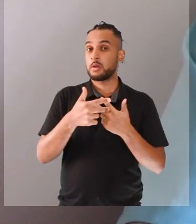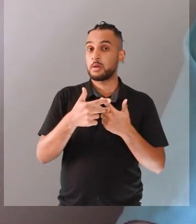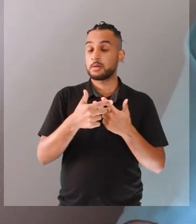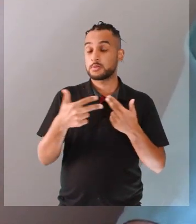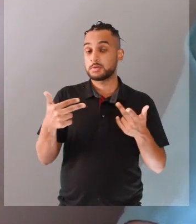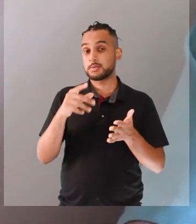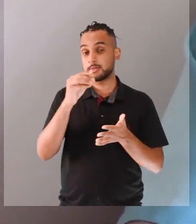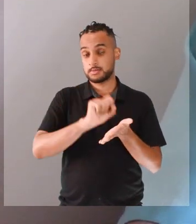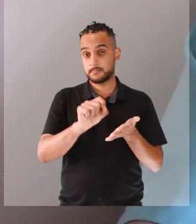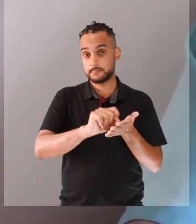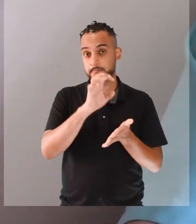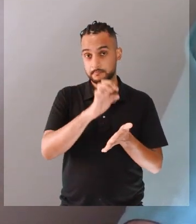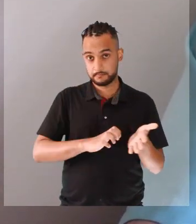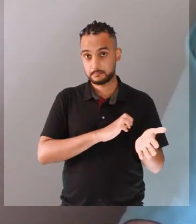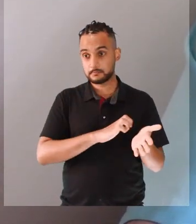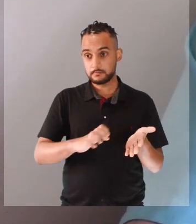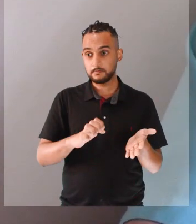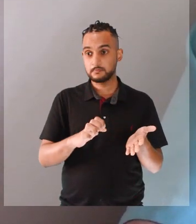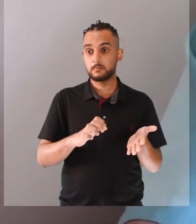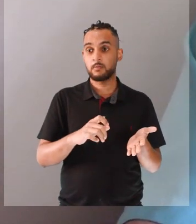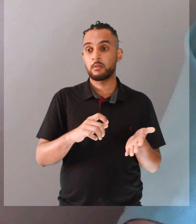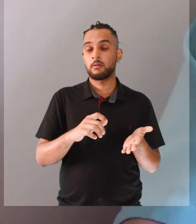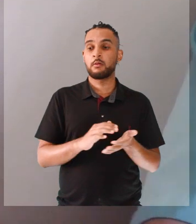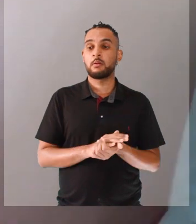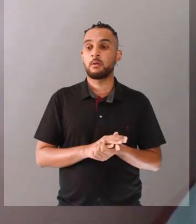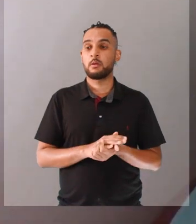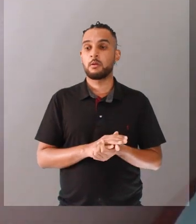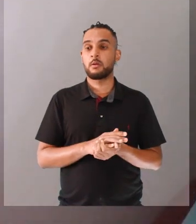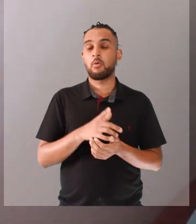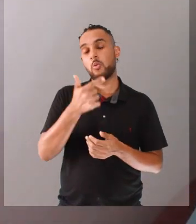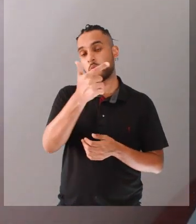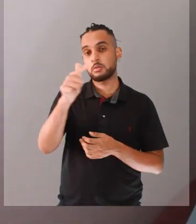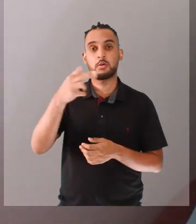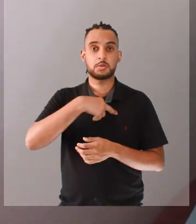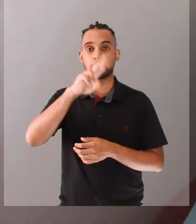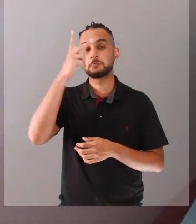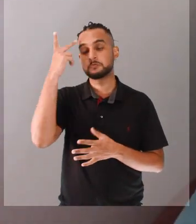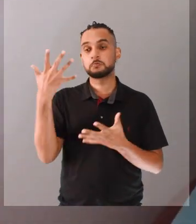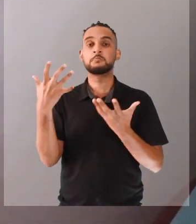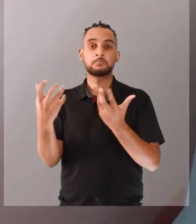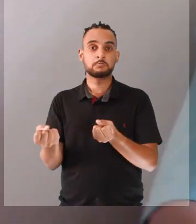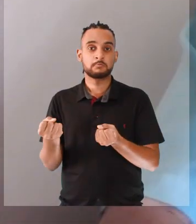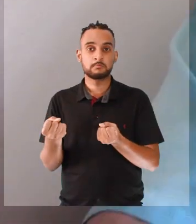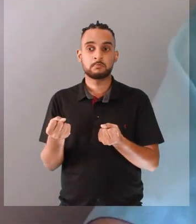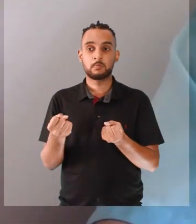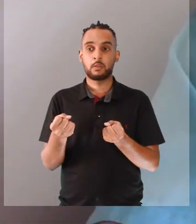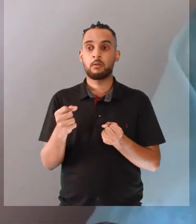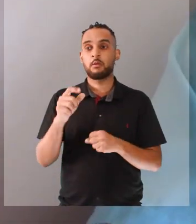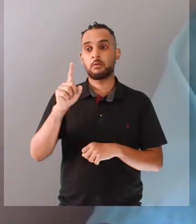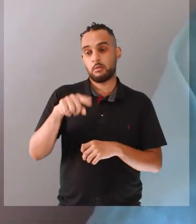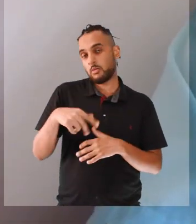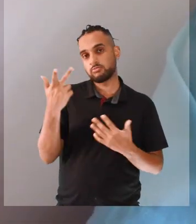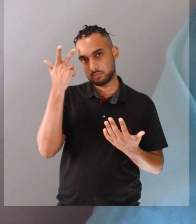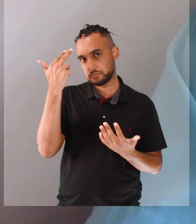principalmente aquilo que está nos evangelhos, é reconhecido até por pessoas de outras